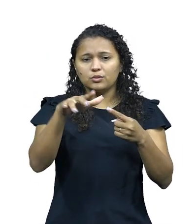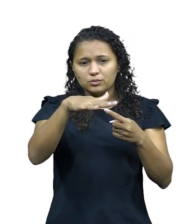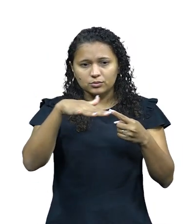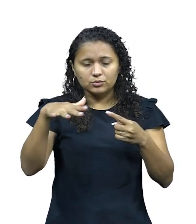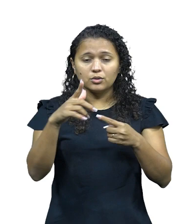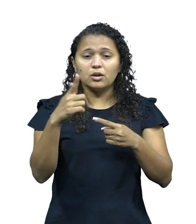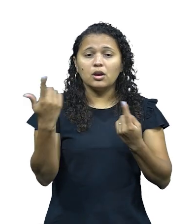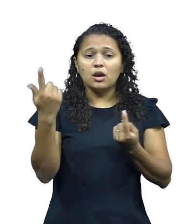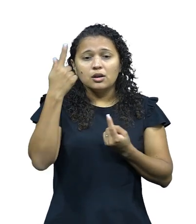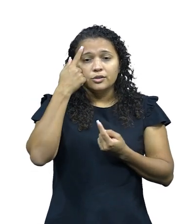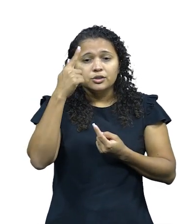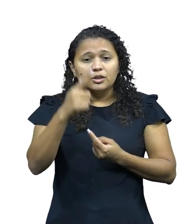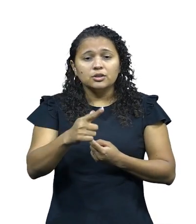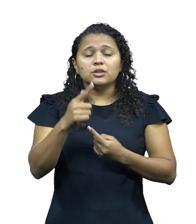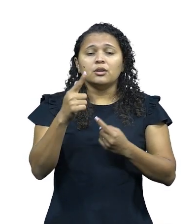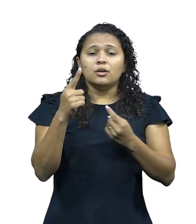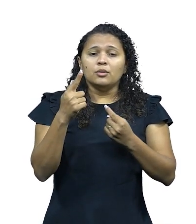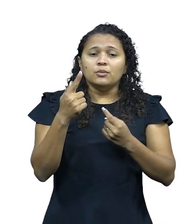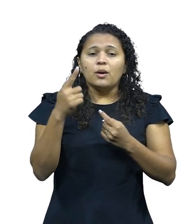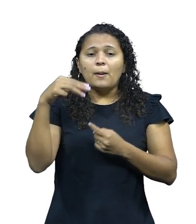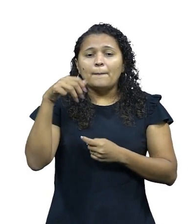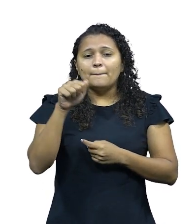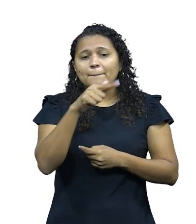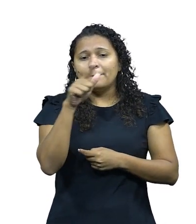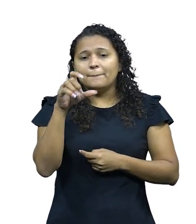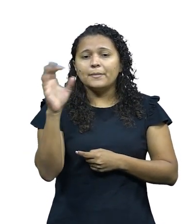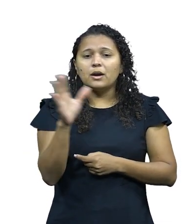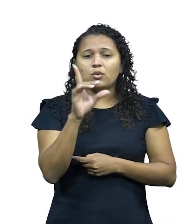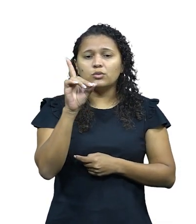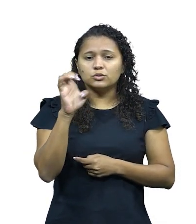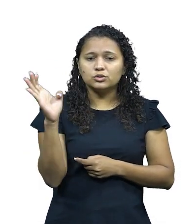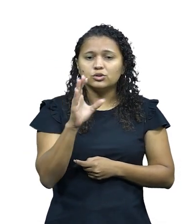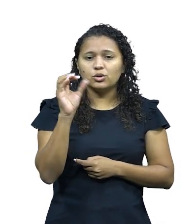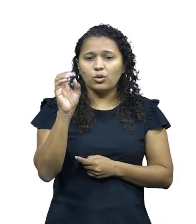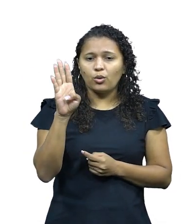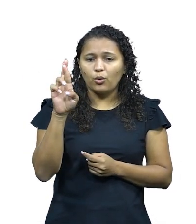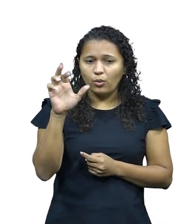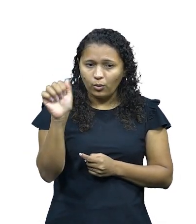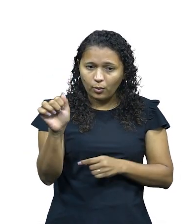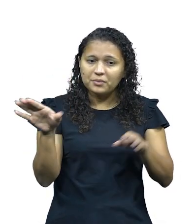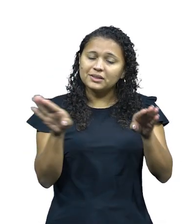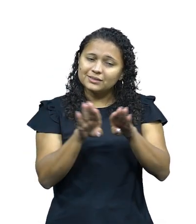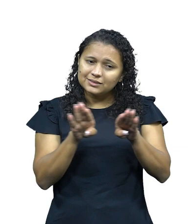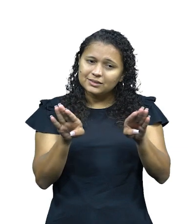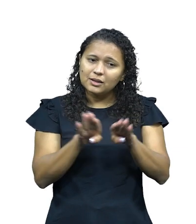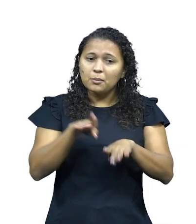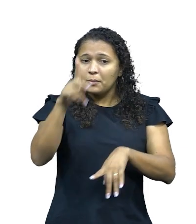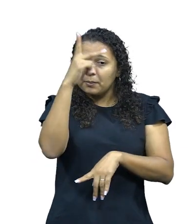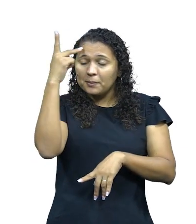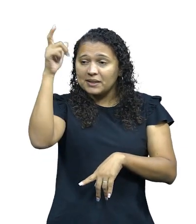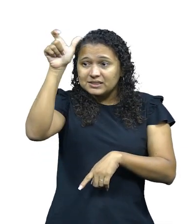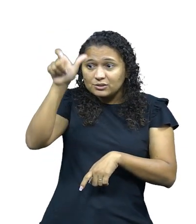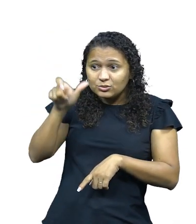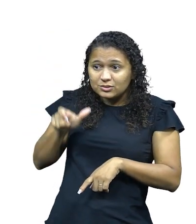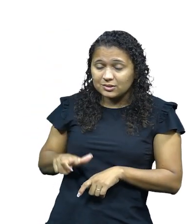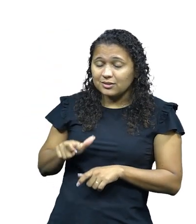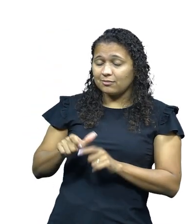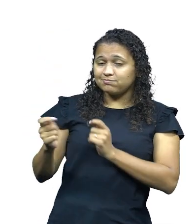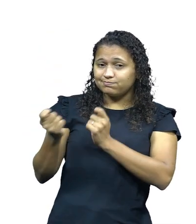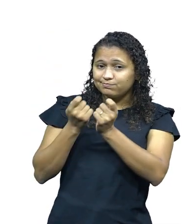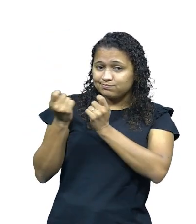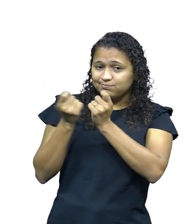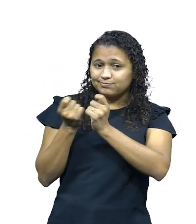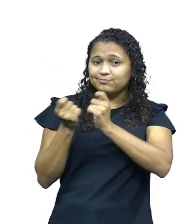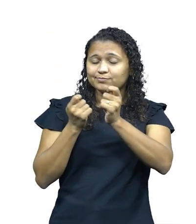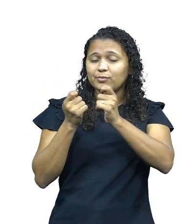de gestão de mão de obra, chamado de órgão. Nós vamos falar também sobre o operador portuário,